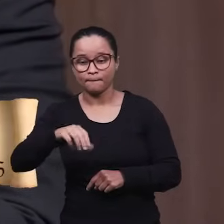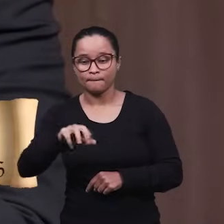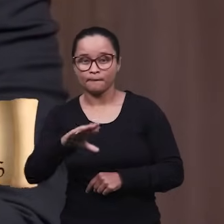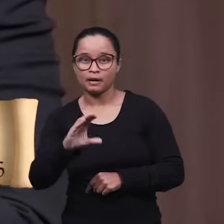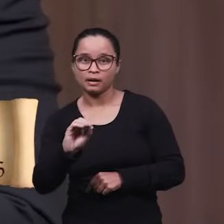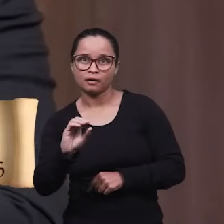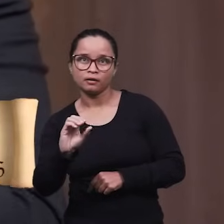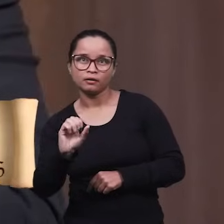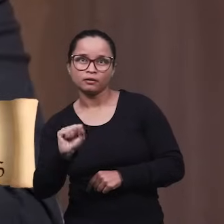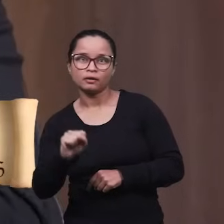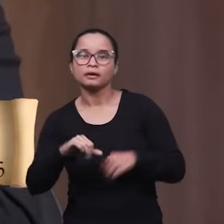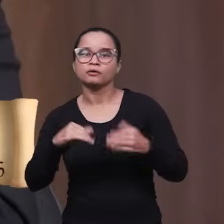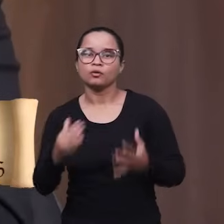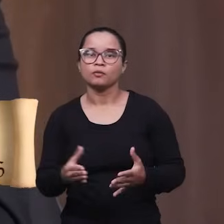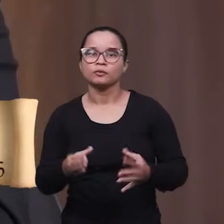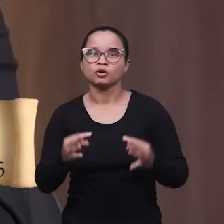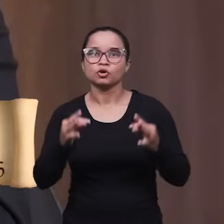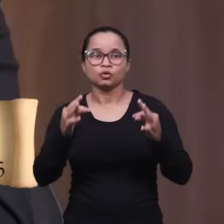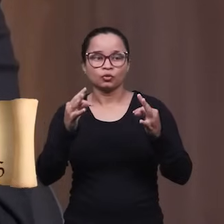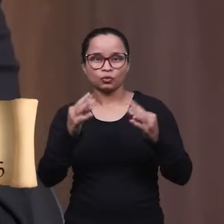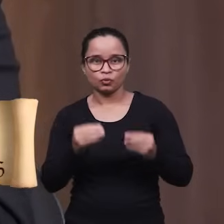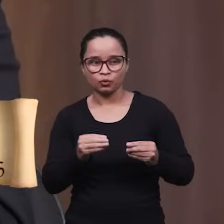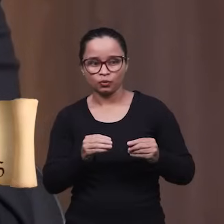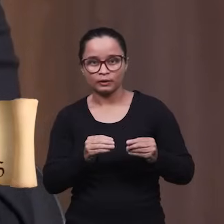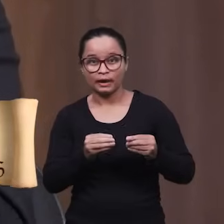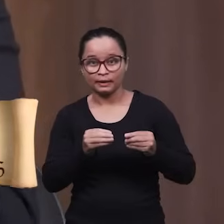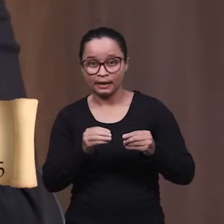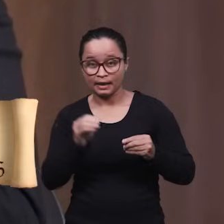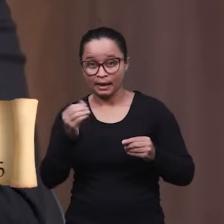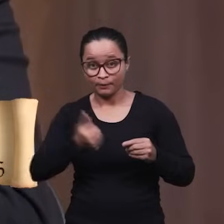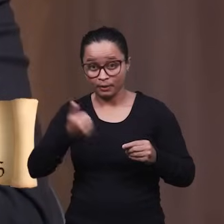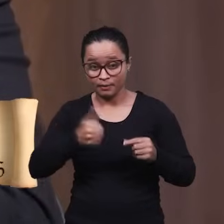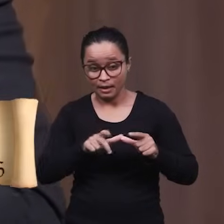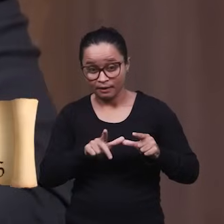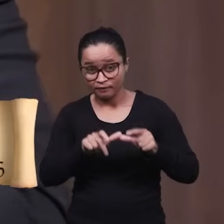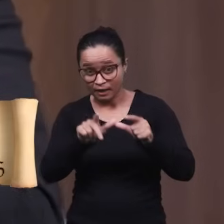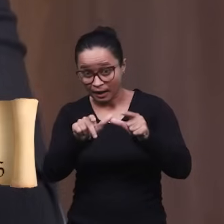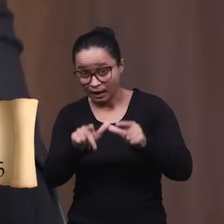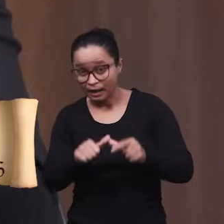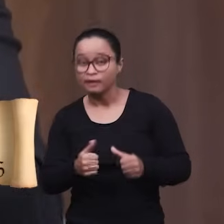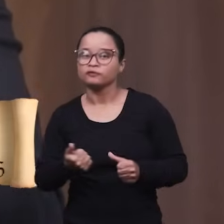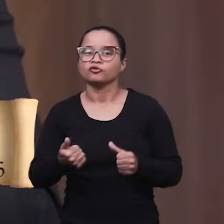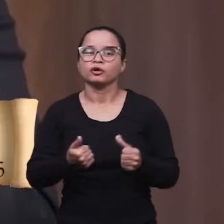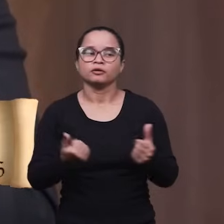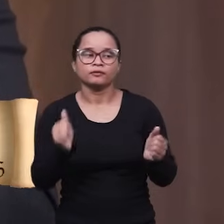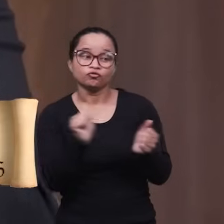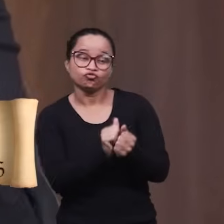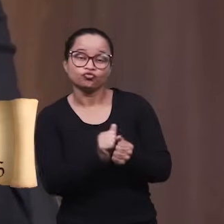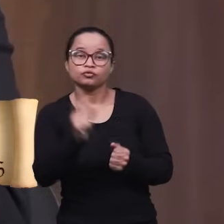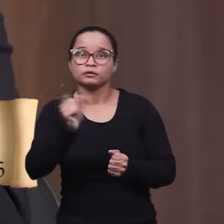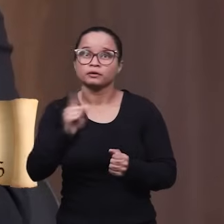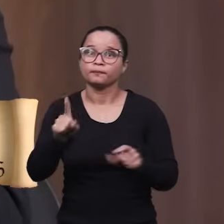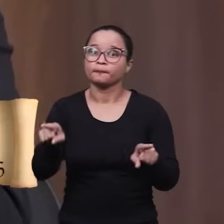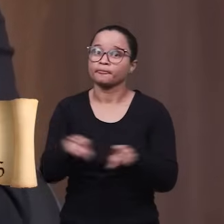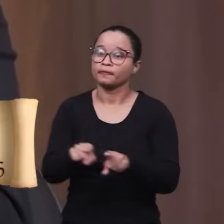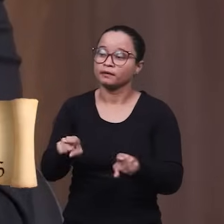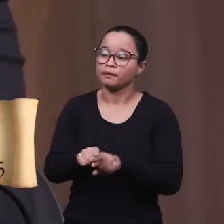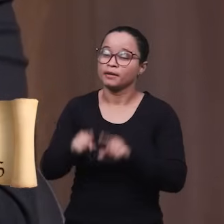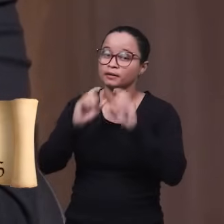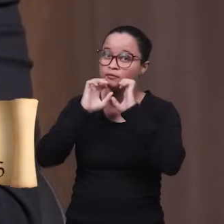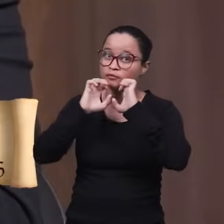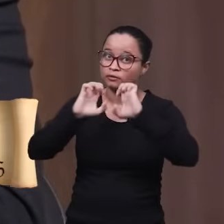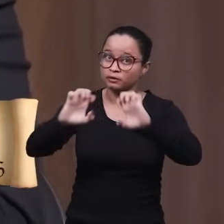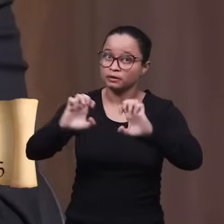toda aquela jornada da primeira viagem, e inclusive não participou da